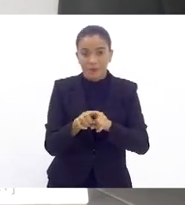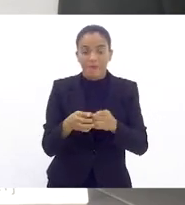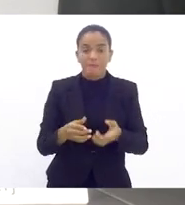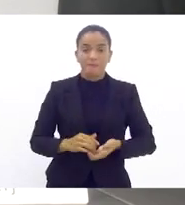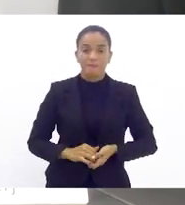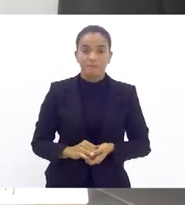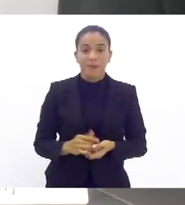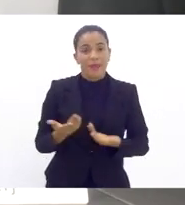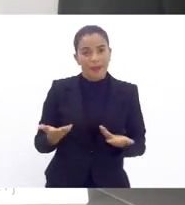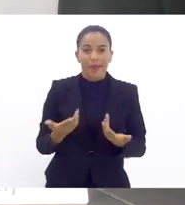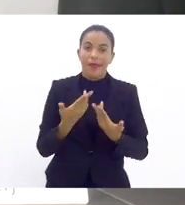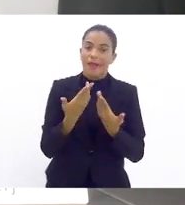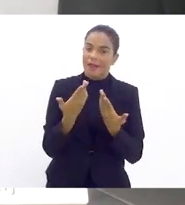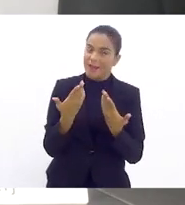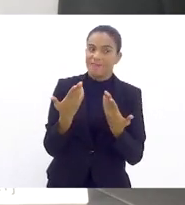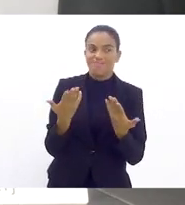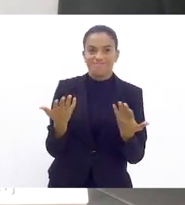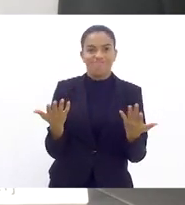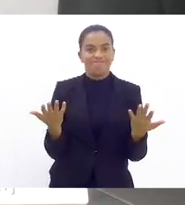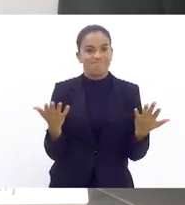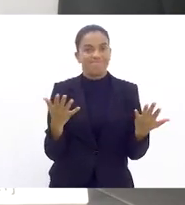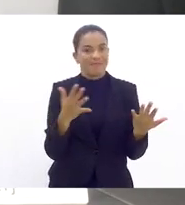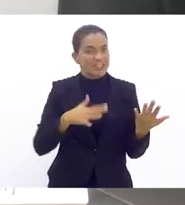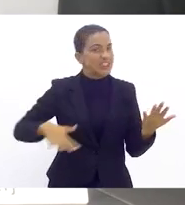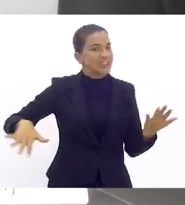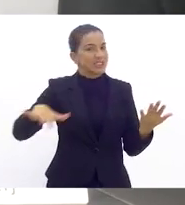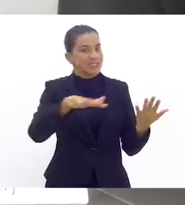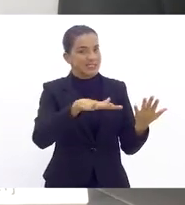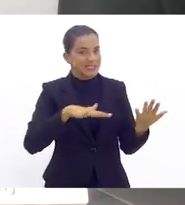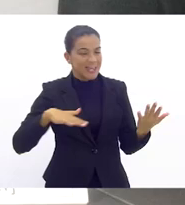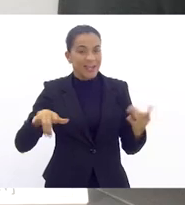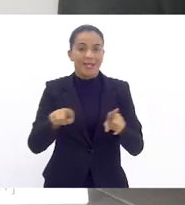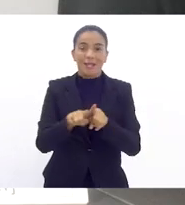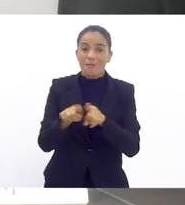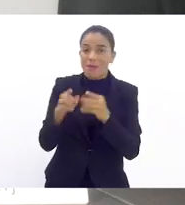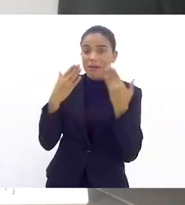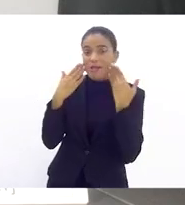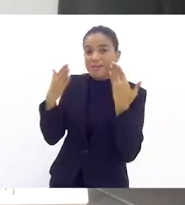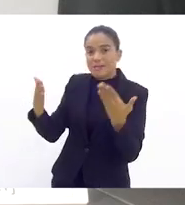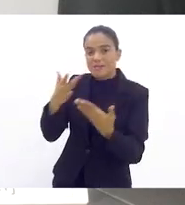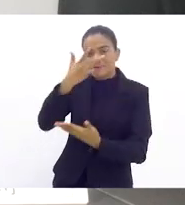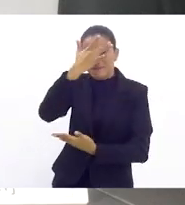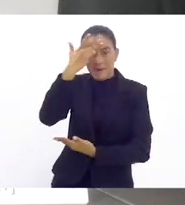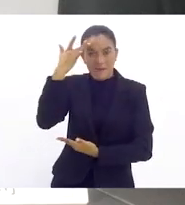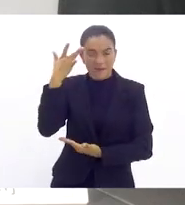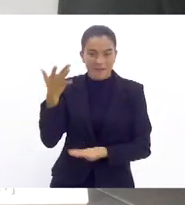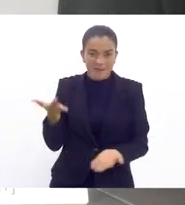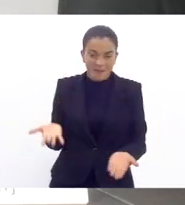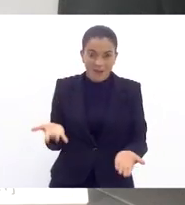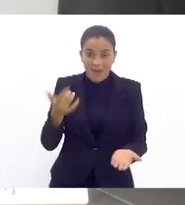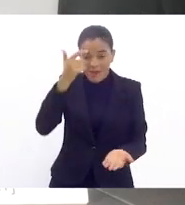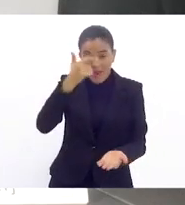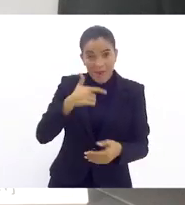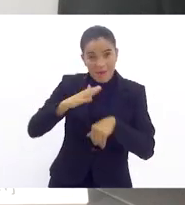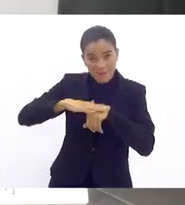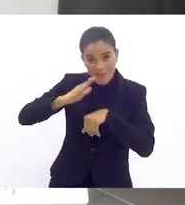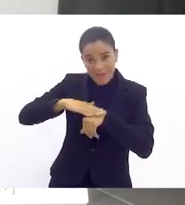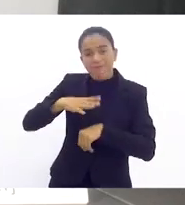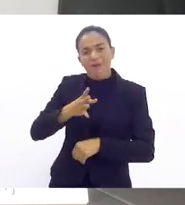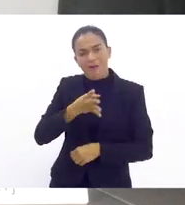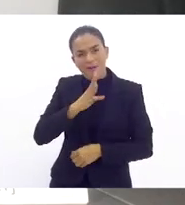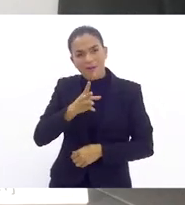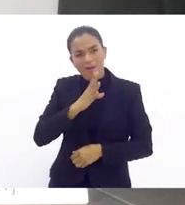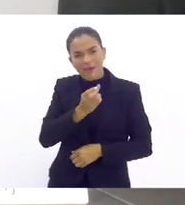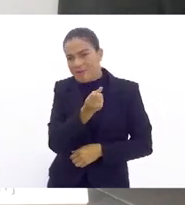realmente está generalizada e expõe as pessoas, né? Eu mesmo conheço vários casos,